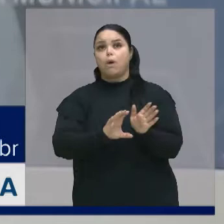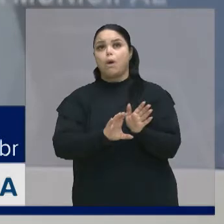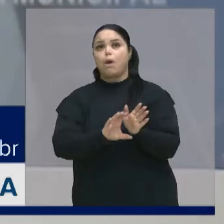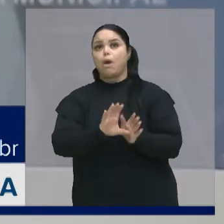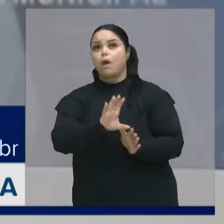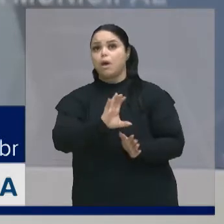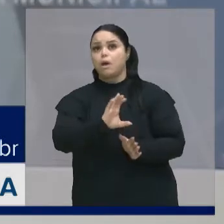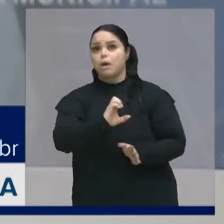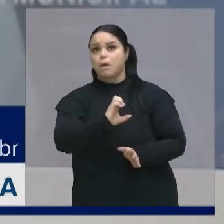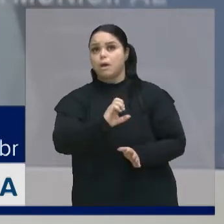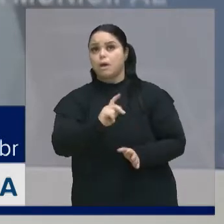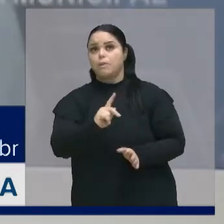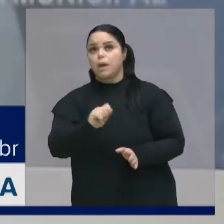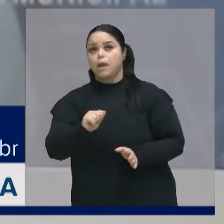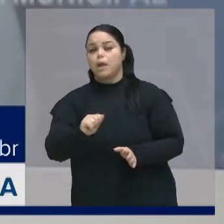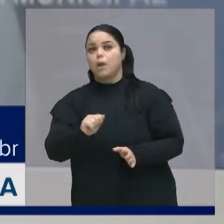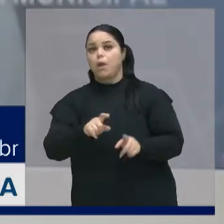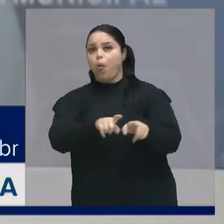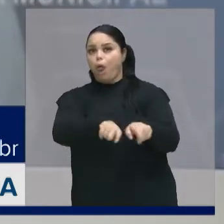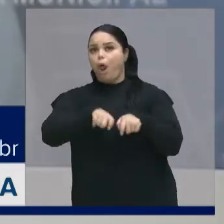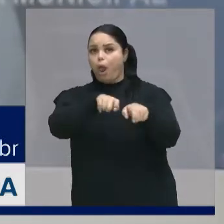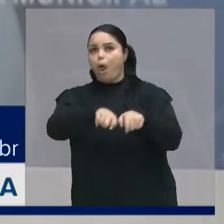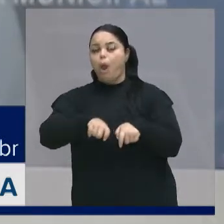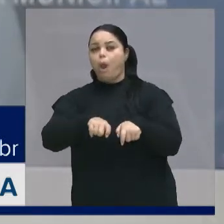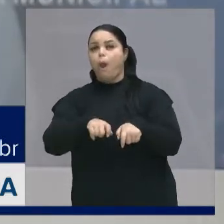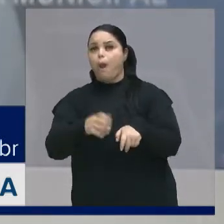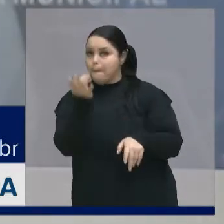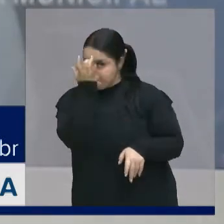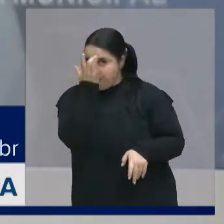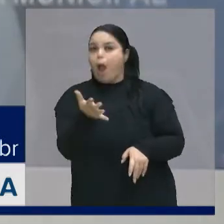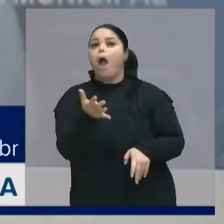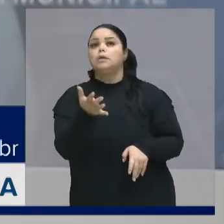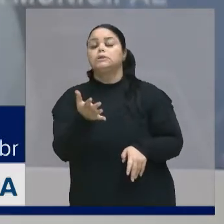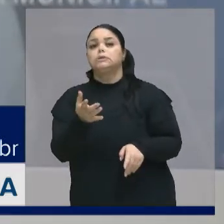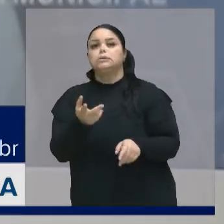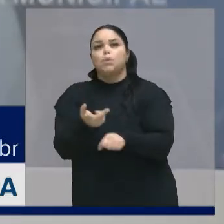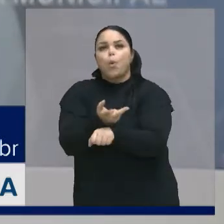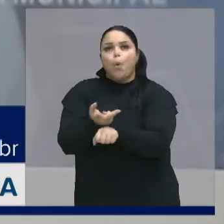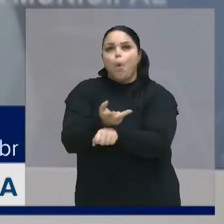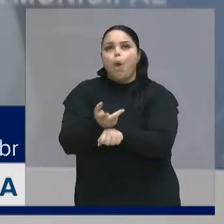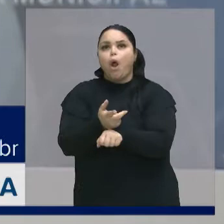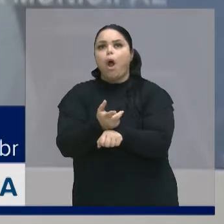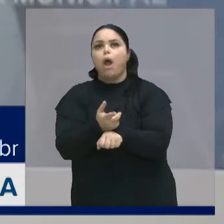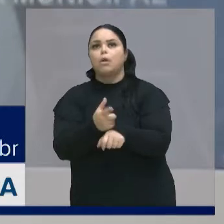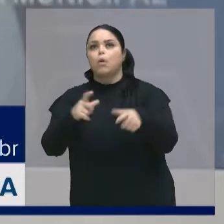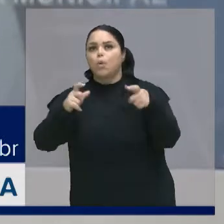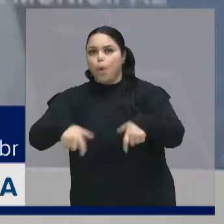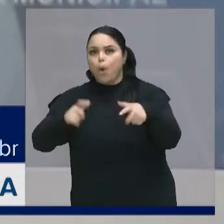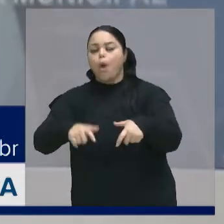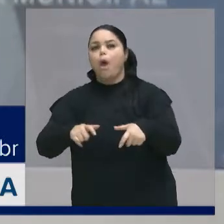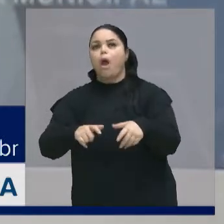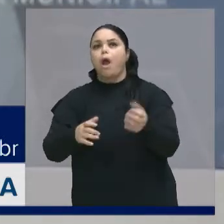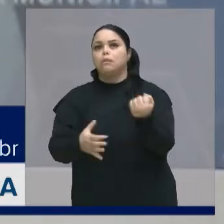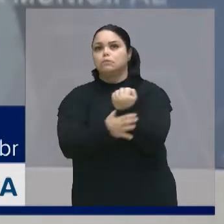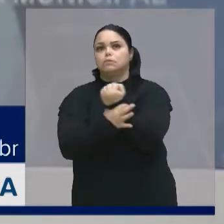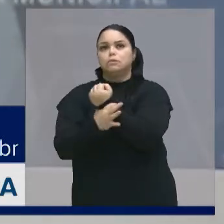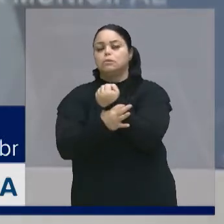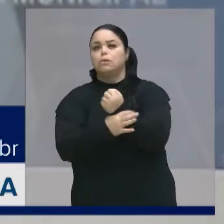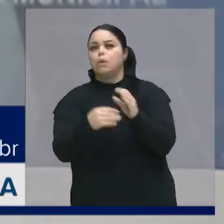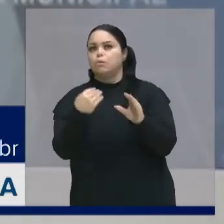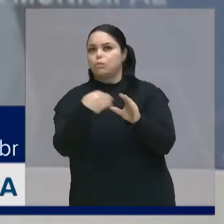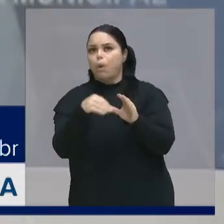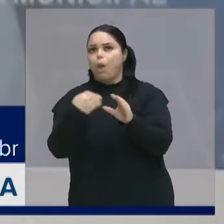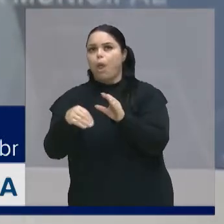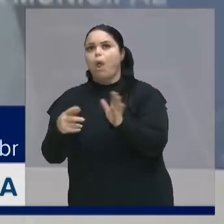com certeza, facilitará muito a questão da segurança, da entrega de correspondências, melhorando a